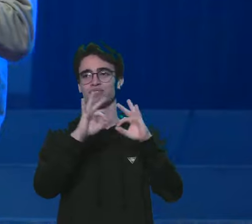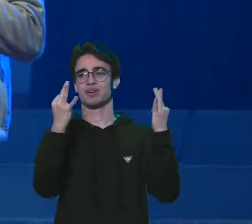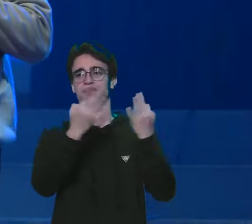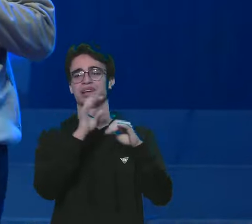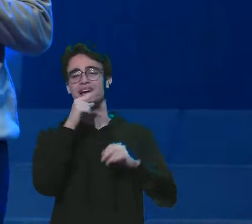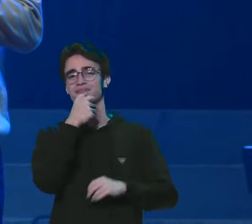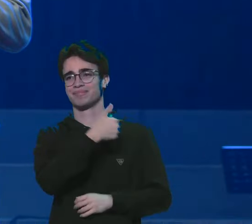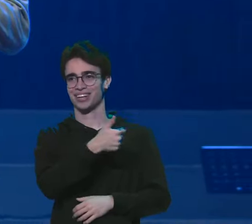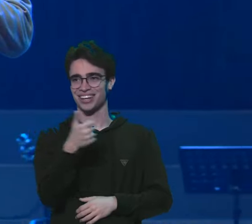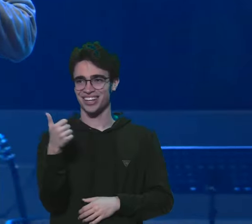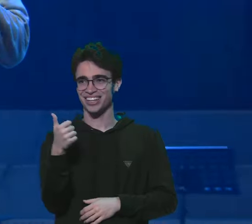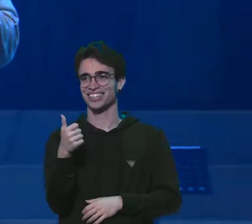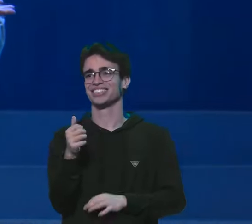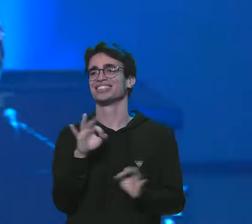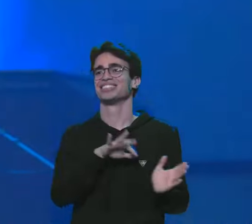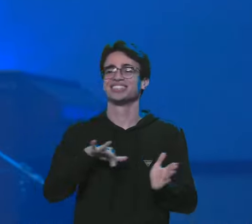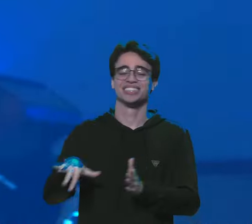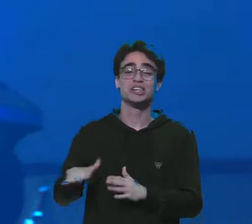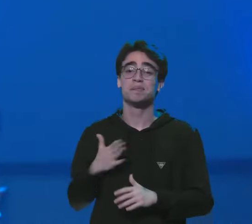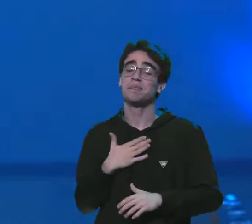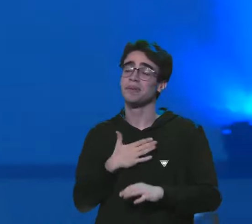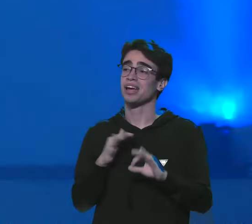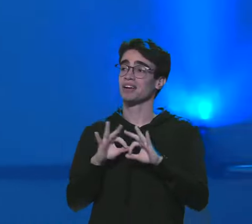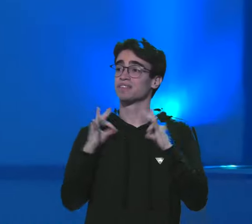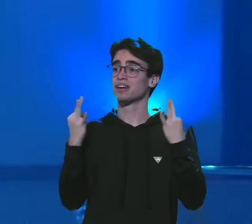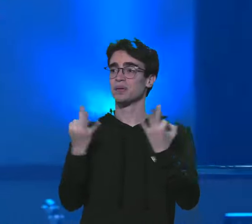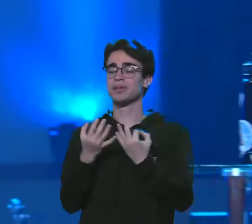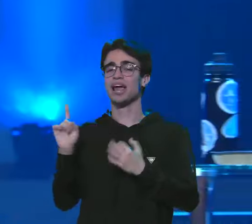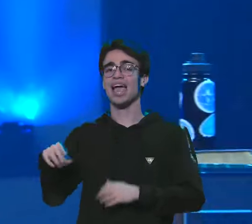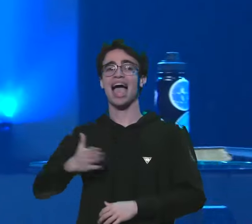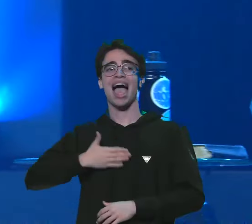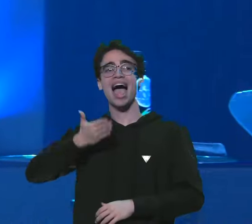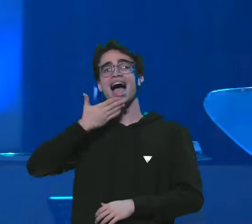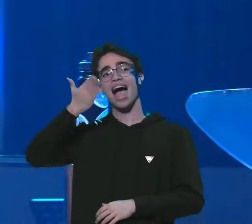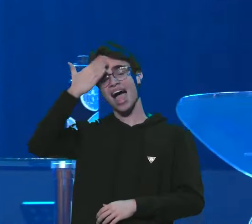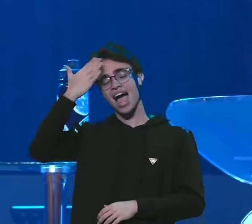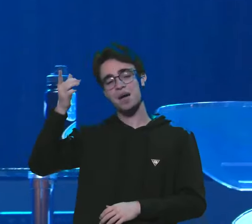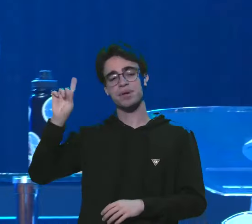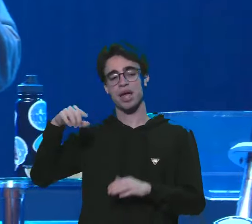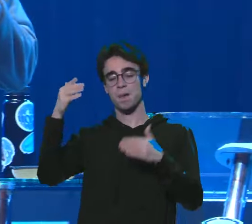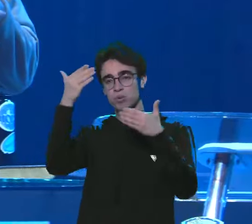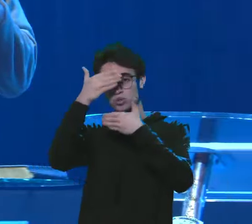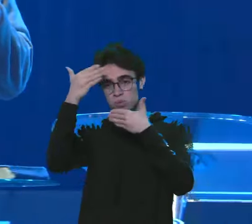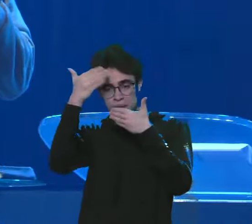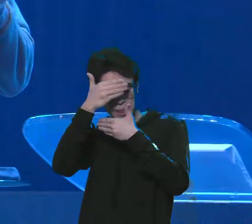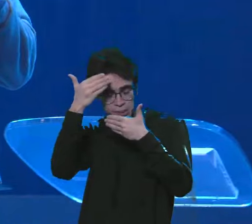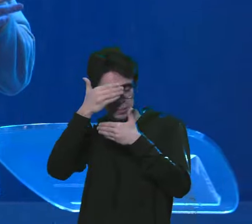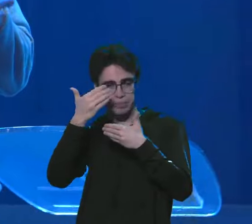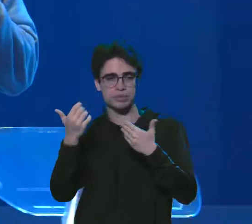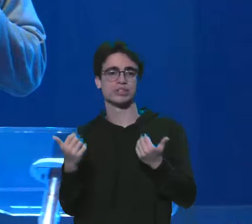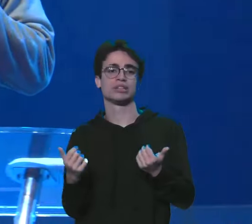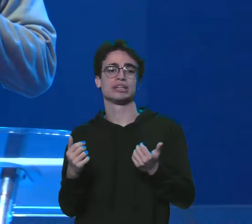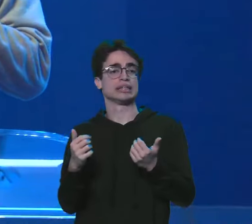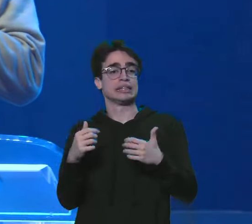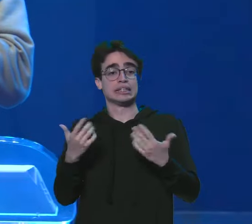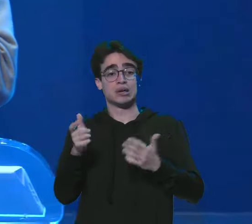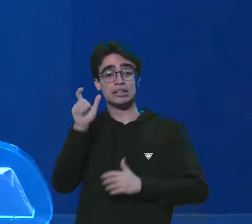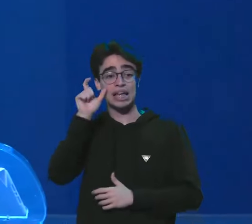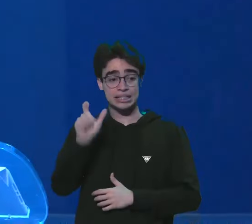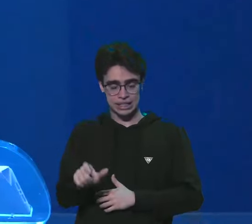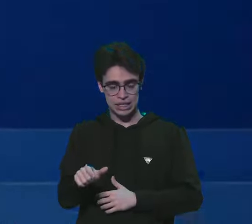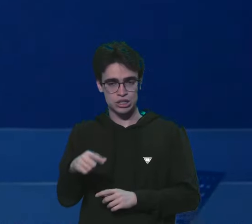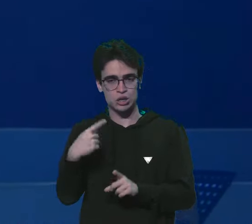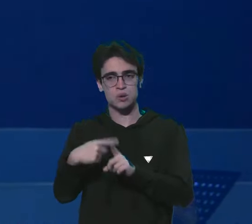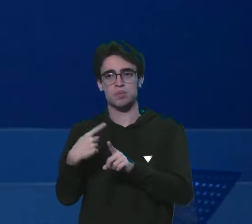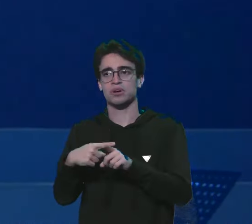bom? Mas eu vim de uma família árabe muçulmana. E é interessante que,